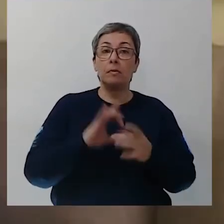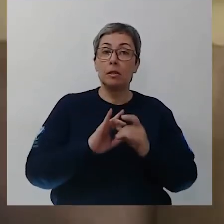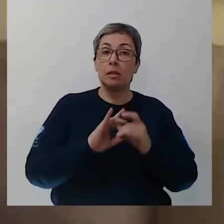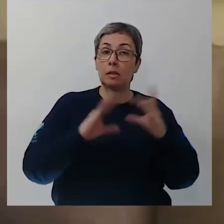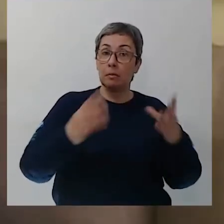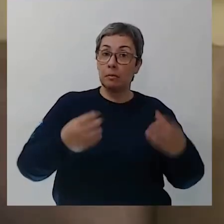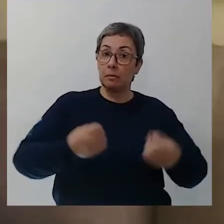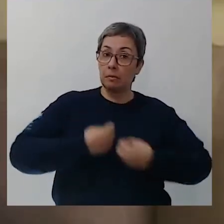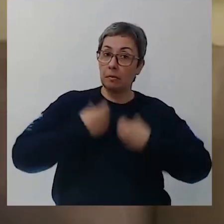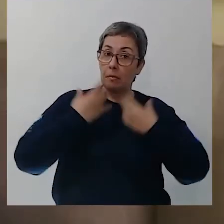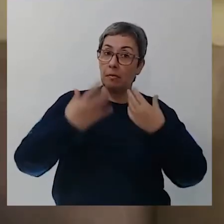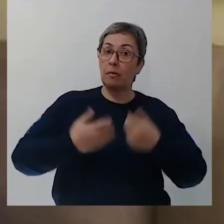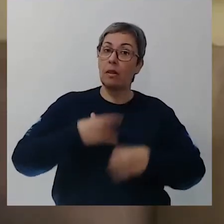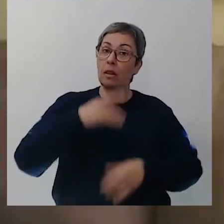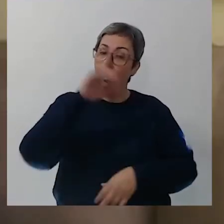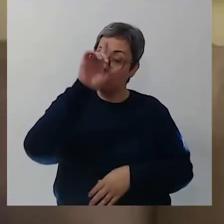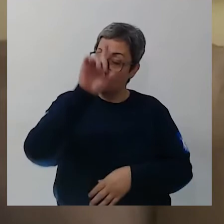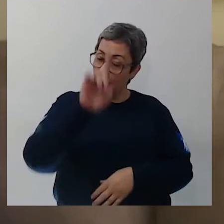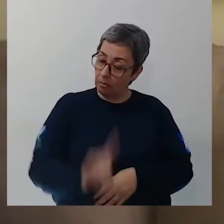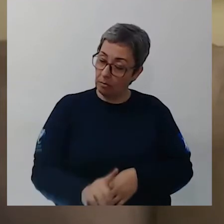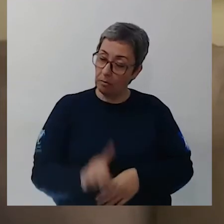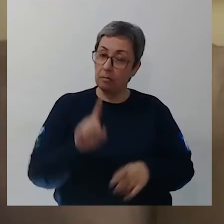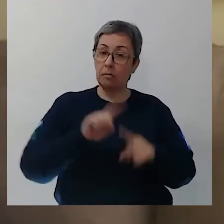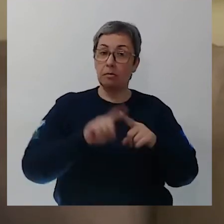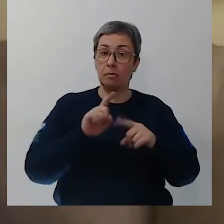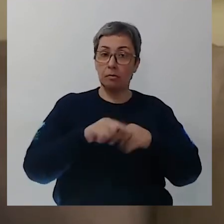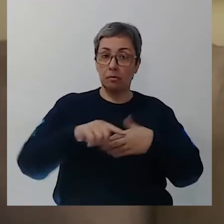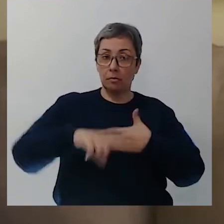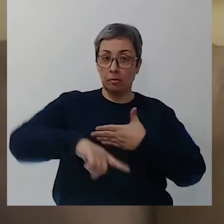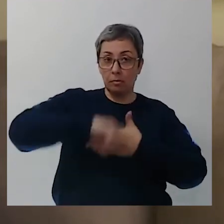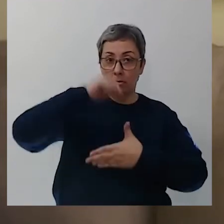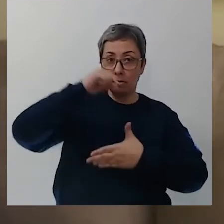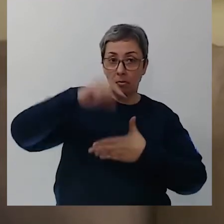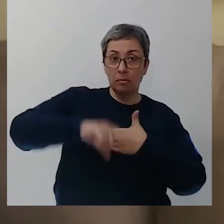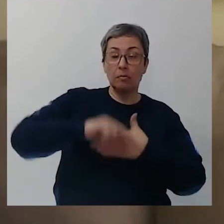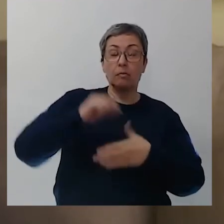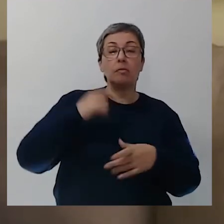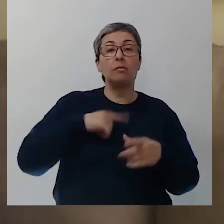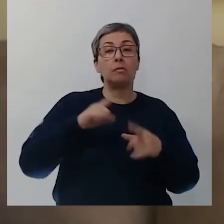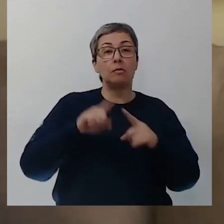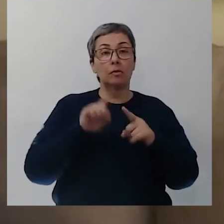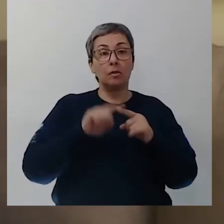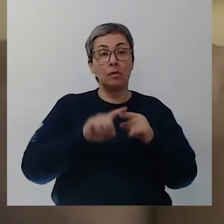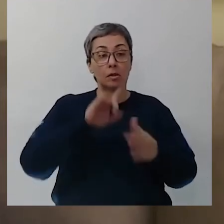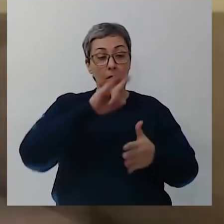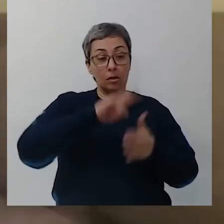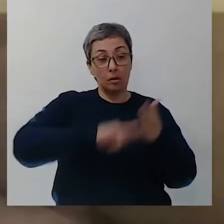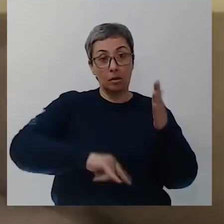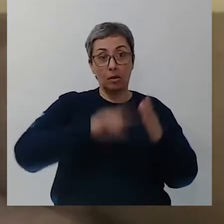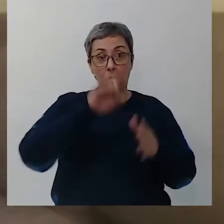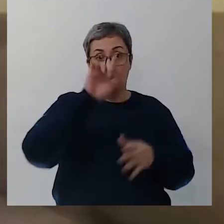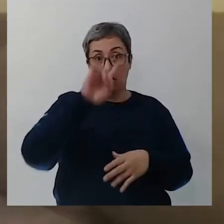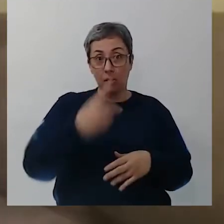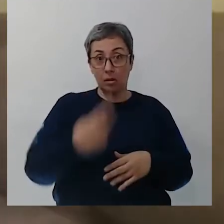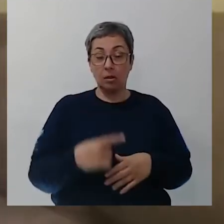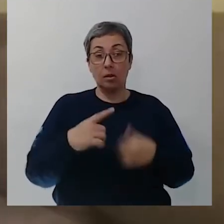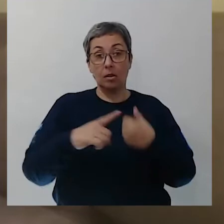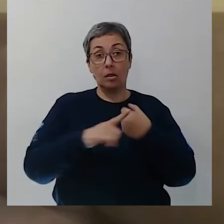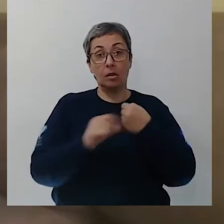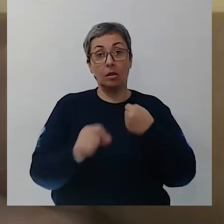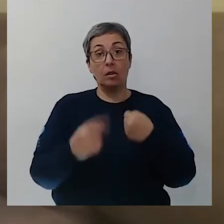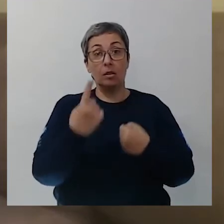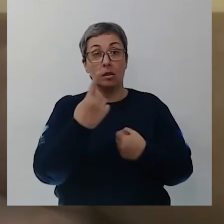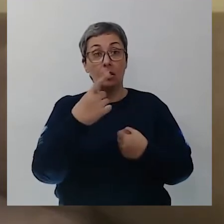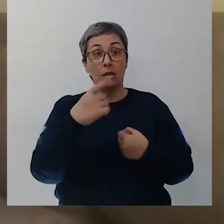A liberdade de expressão é um direito garantido na Declaração Universal dos Direitos Humanos. Pelo seu artigo 19,